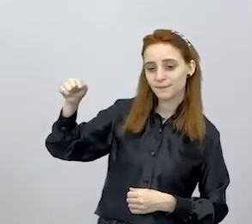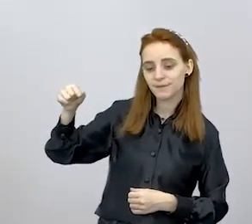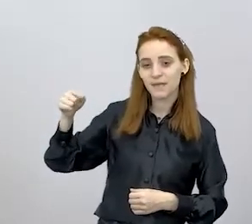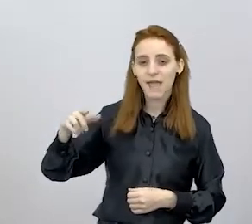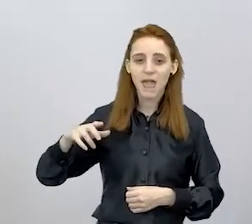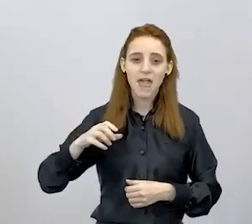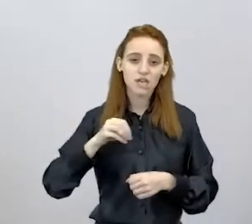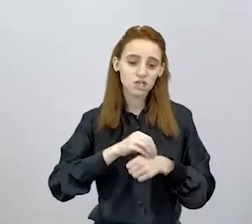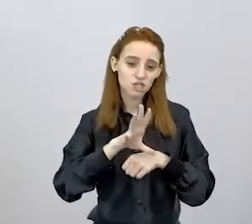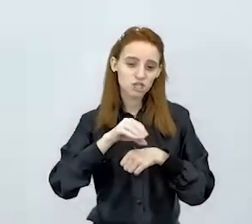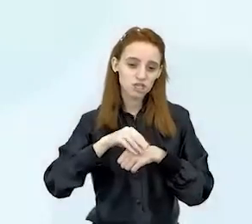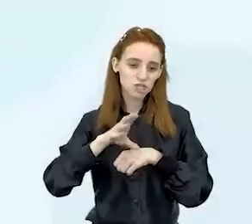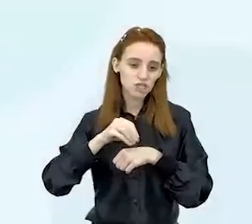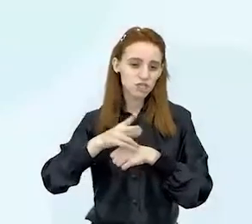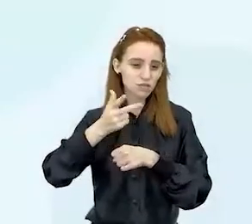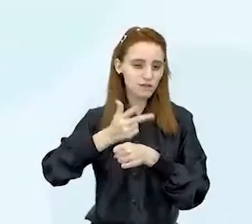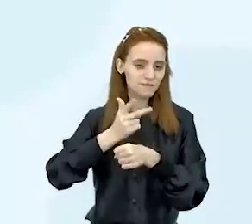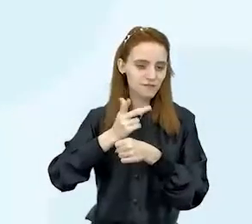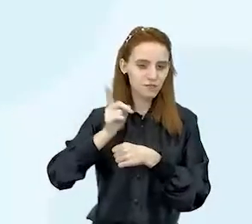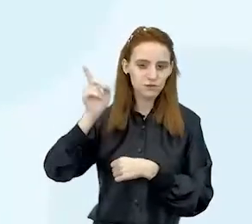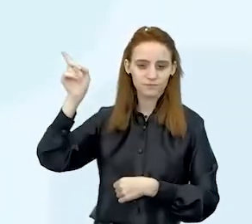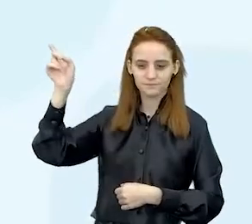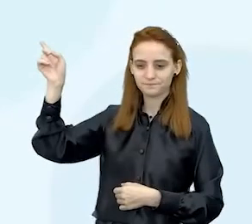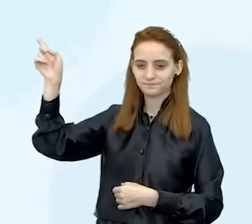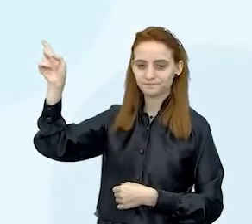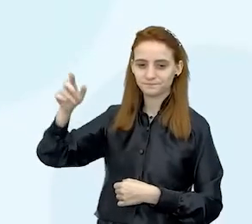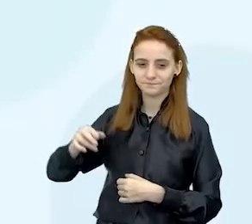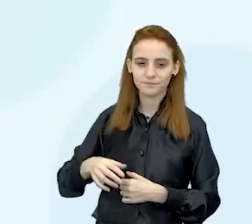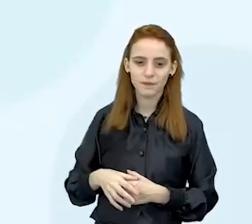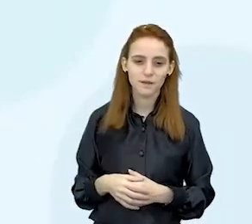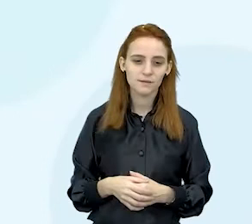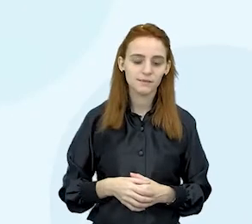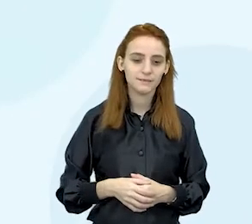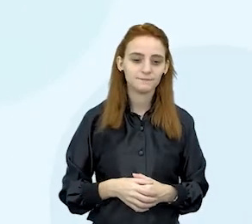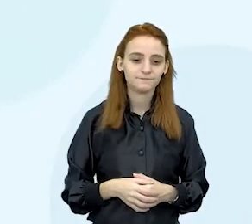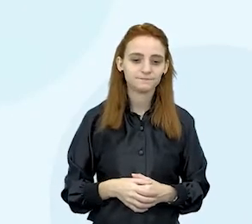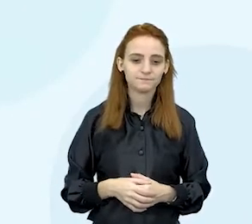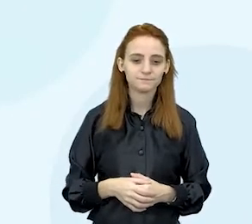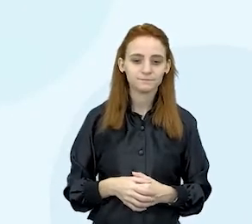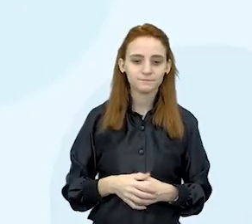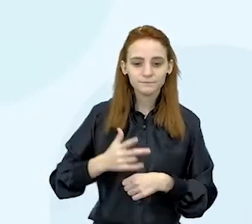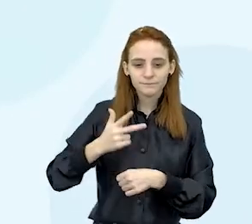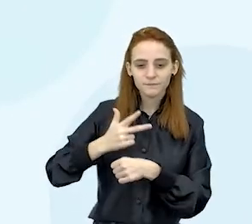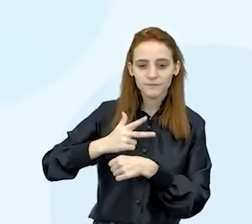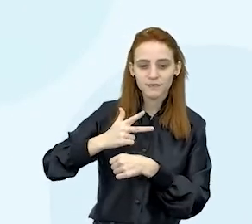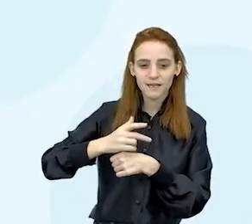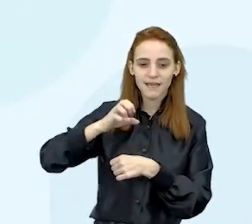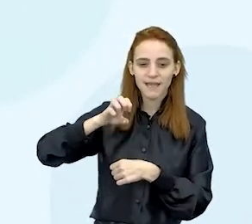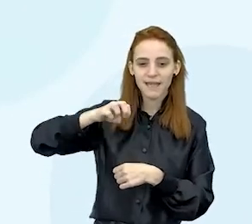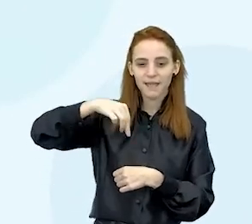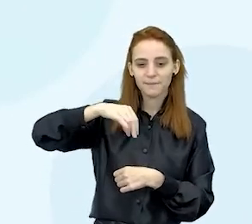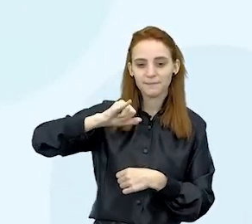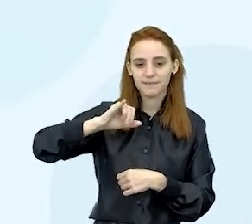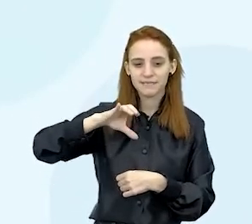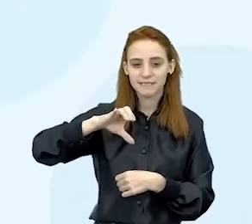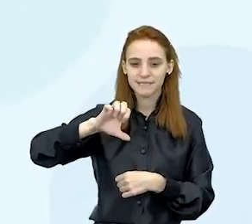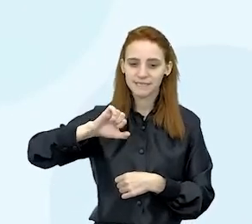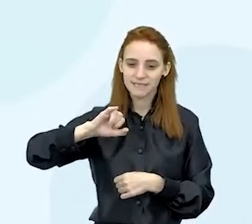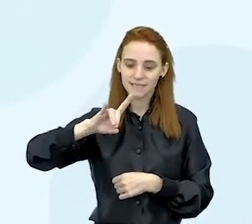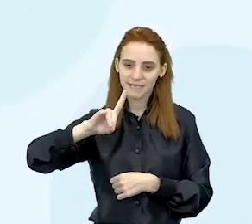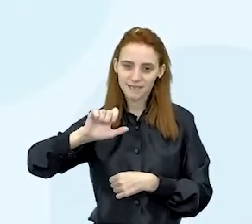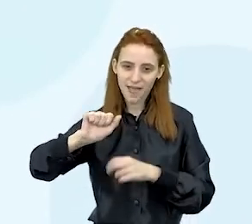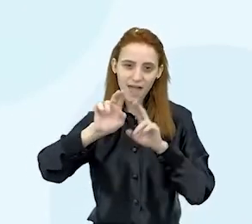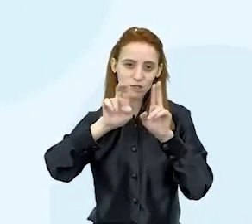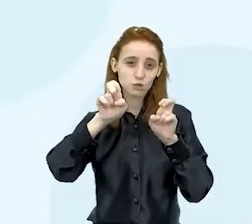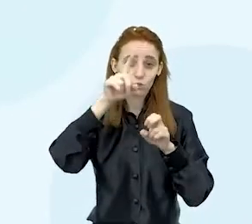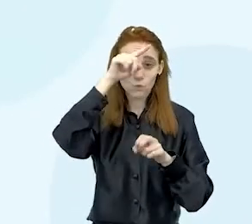propusemos há muito tempo e está no mapa. Olha só. Assistam ao documentário do Emicida Amarelo, É Tudo